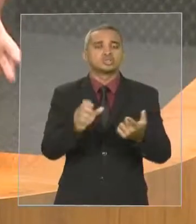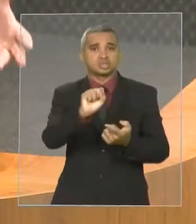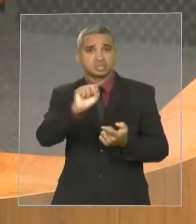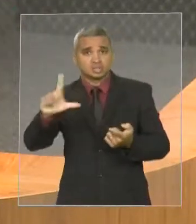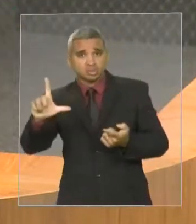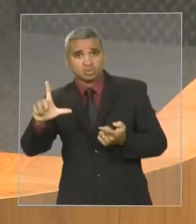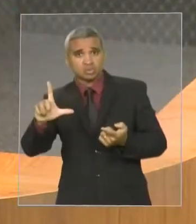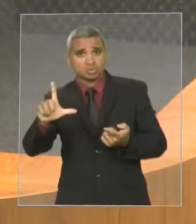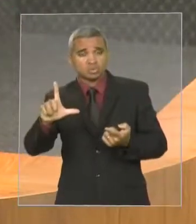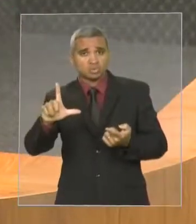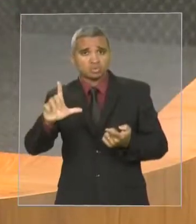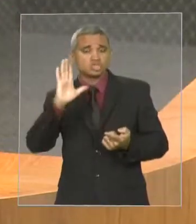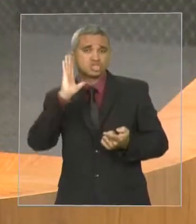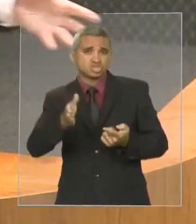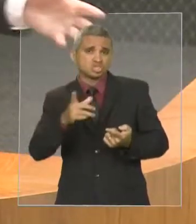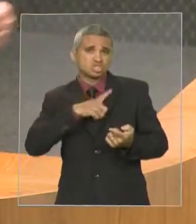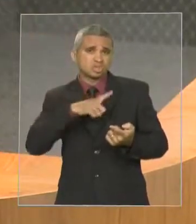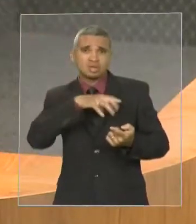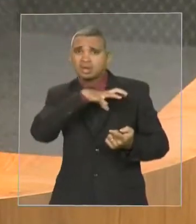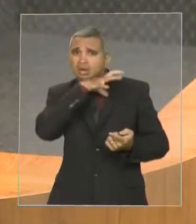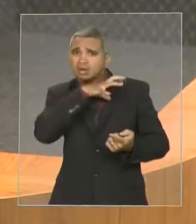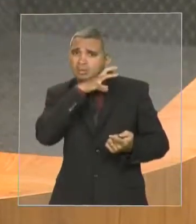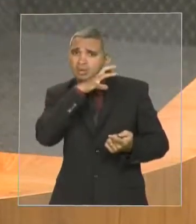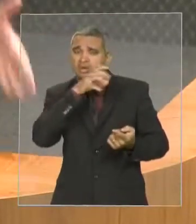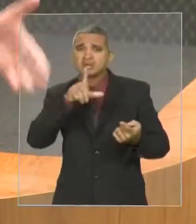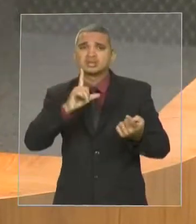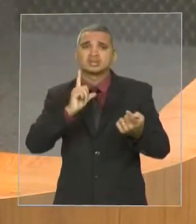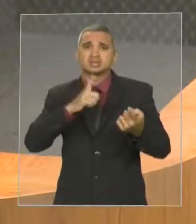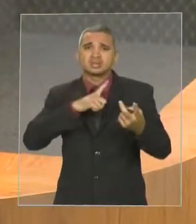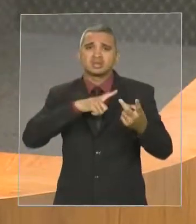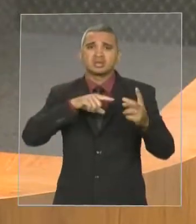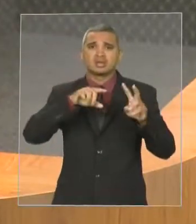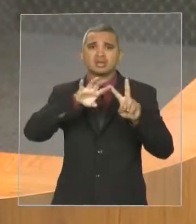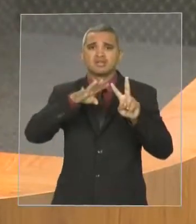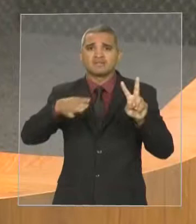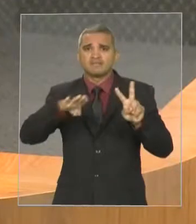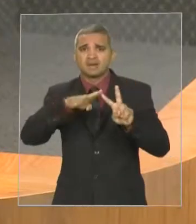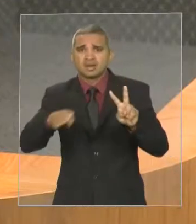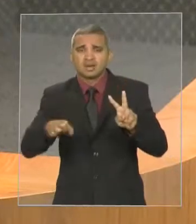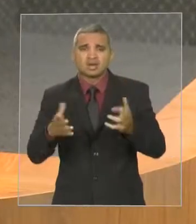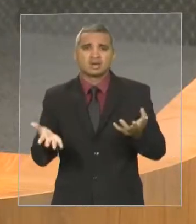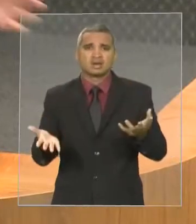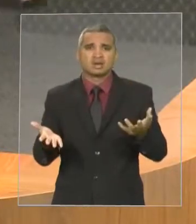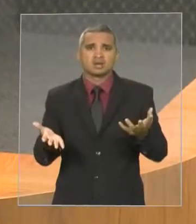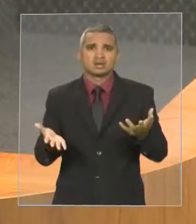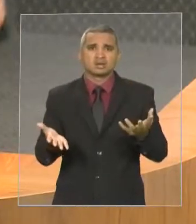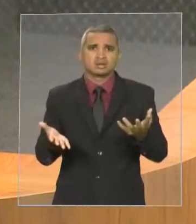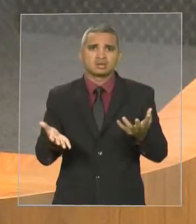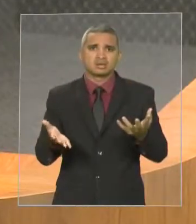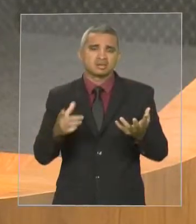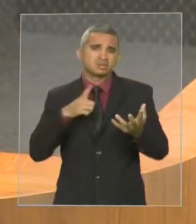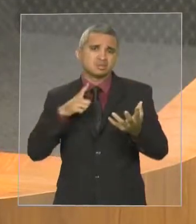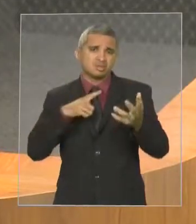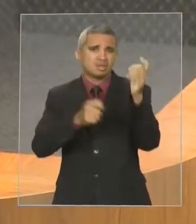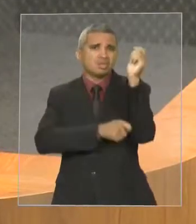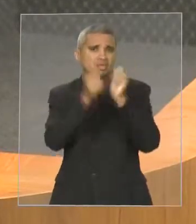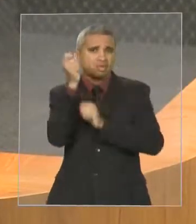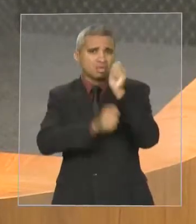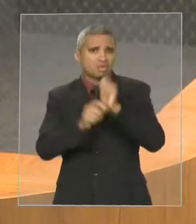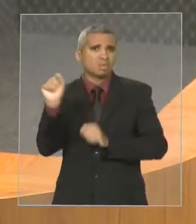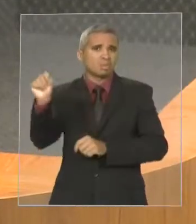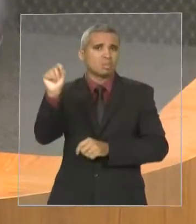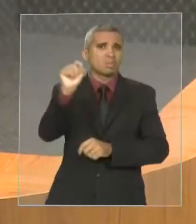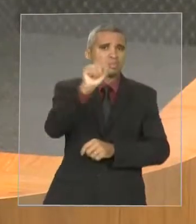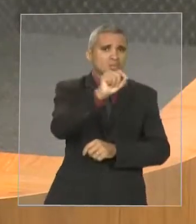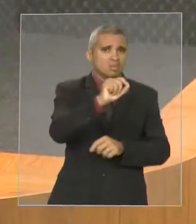um meio ambiente meio sensível. É aqui que vai ser colocada a refinaria. que muitas vezes já foi contestada a colocação,